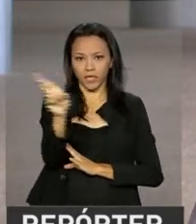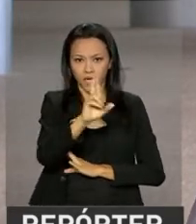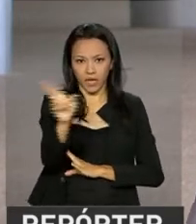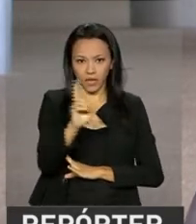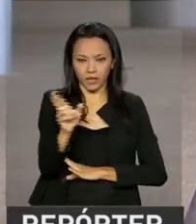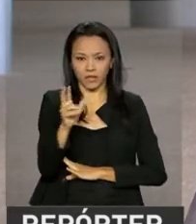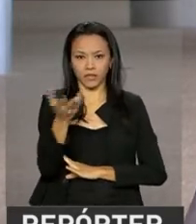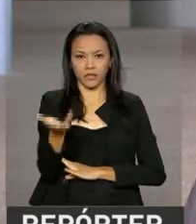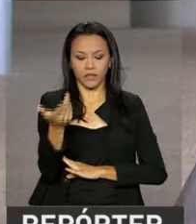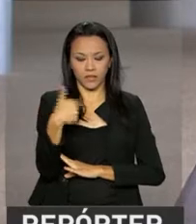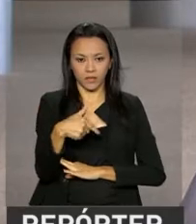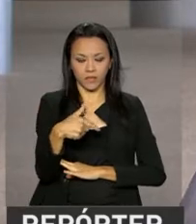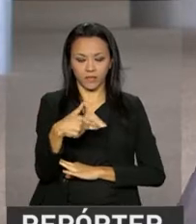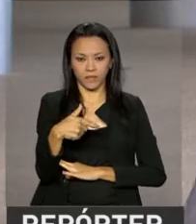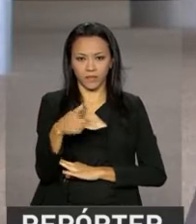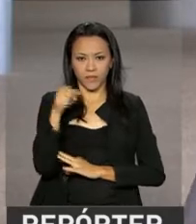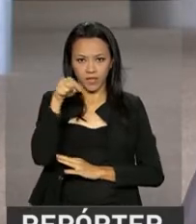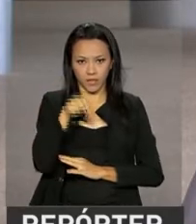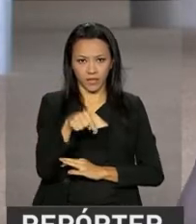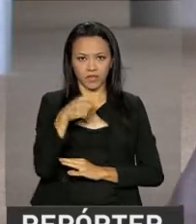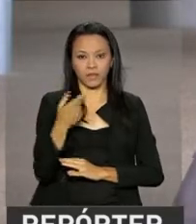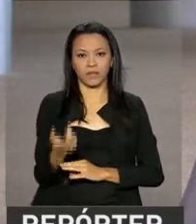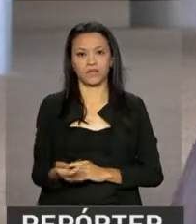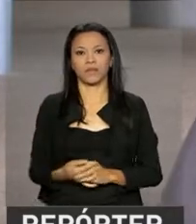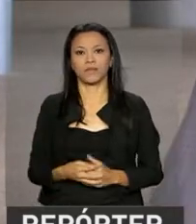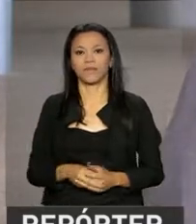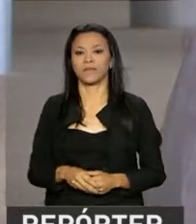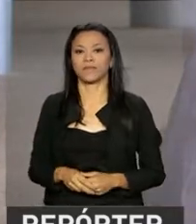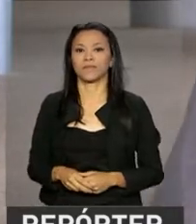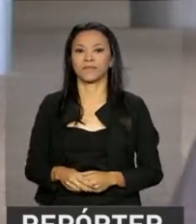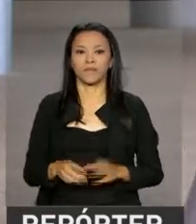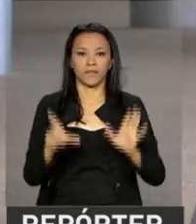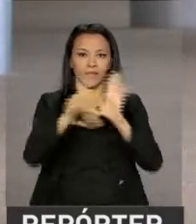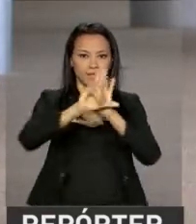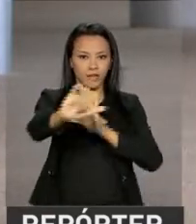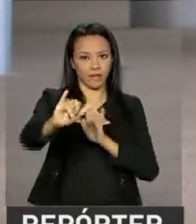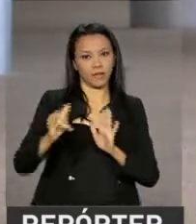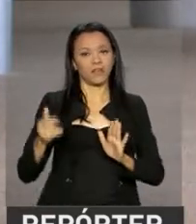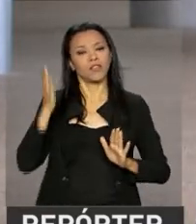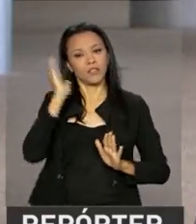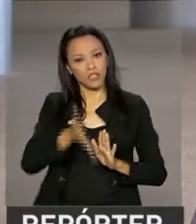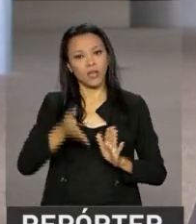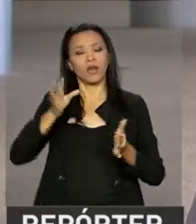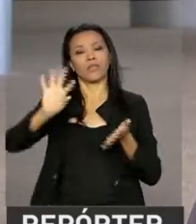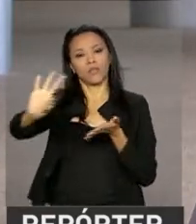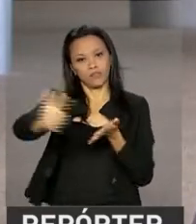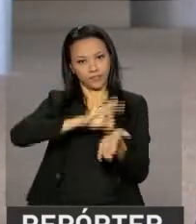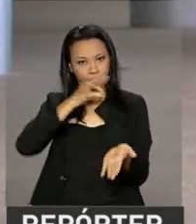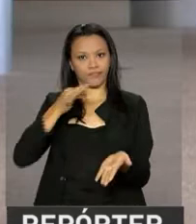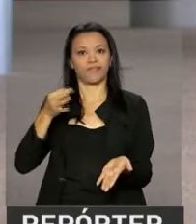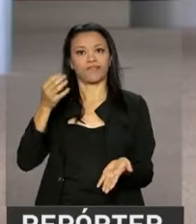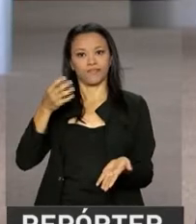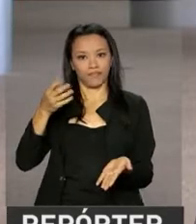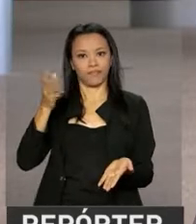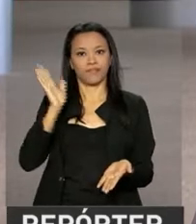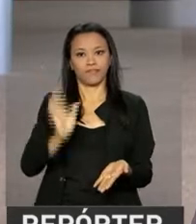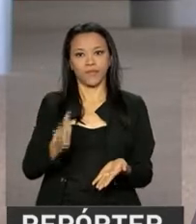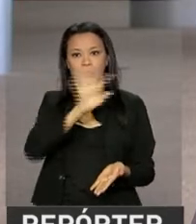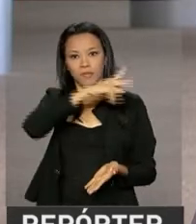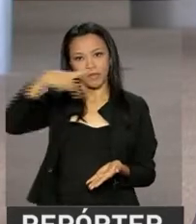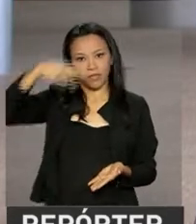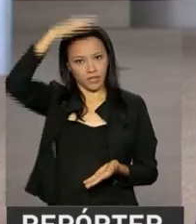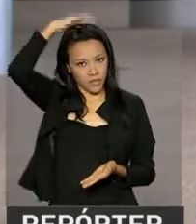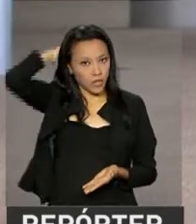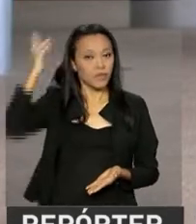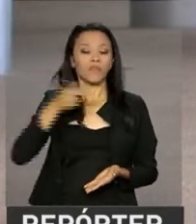momento é esse texto e se essa lei é que agora virou lei foi sancionada pelo presidente michel temer prevendo que 20%